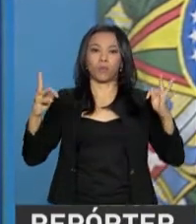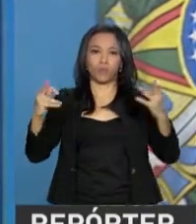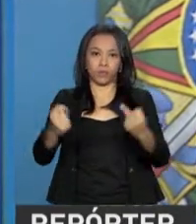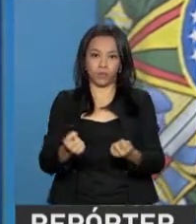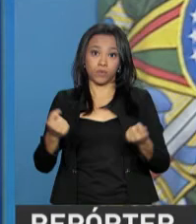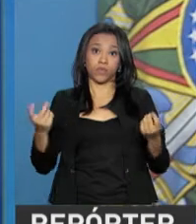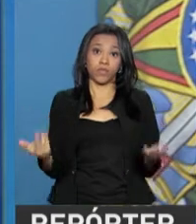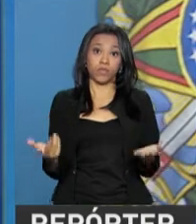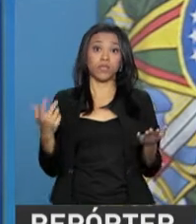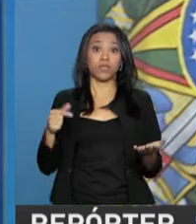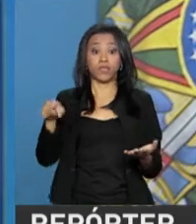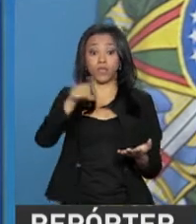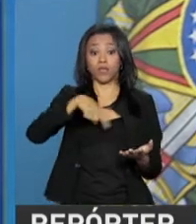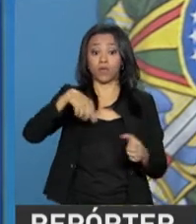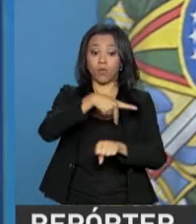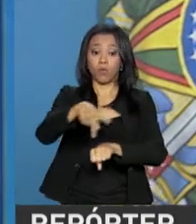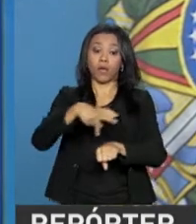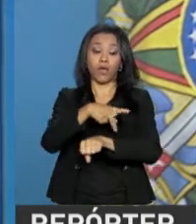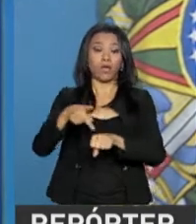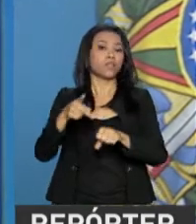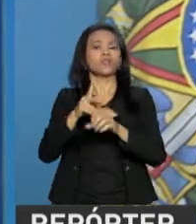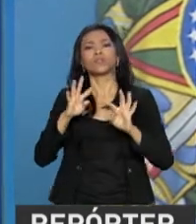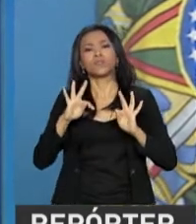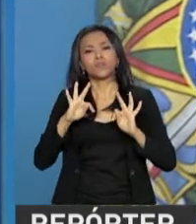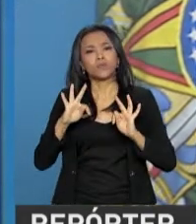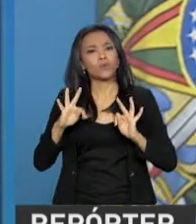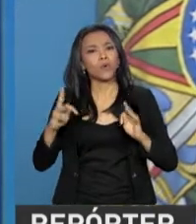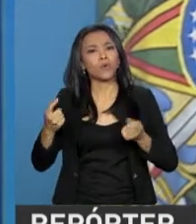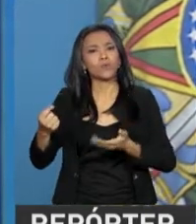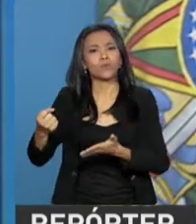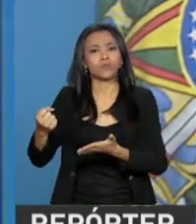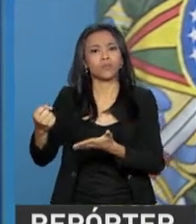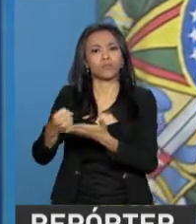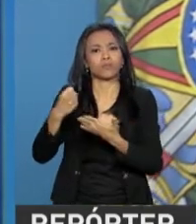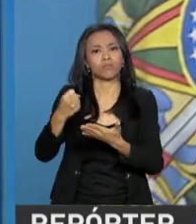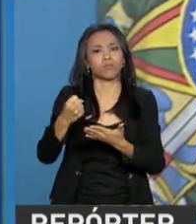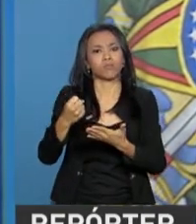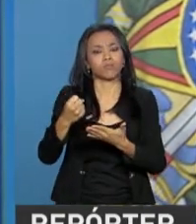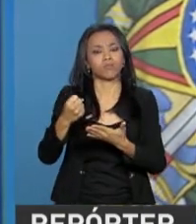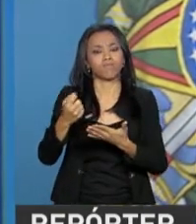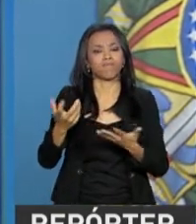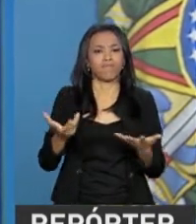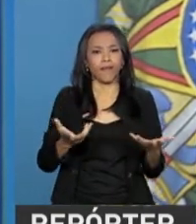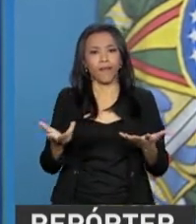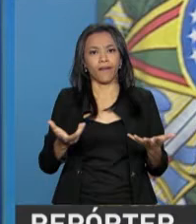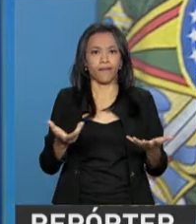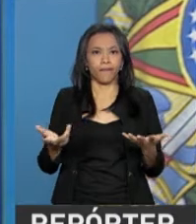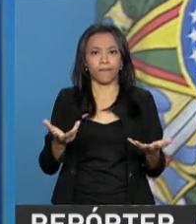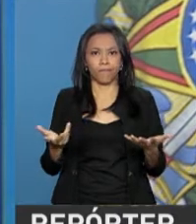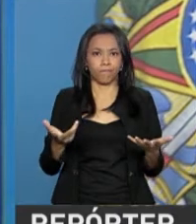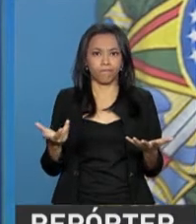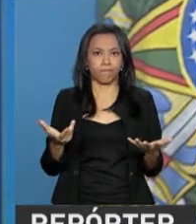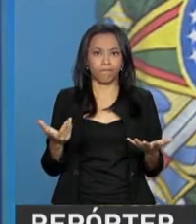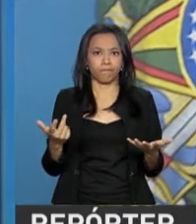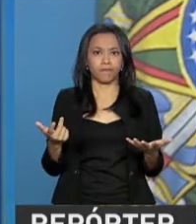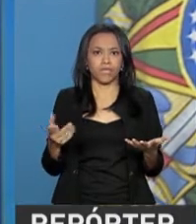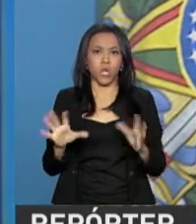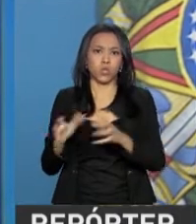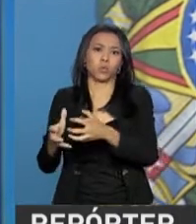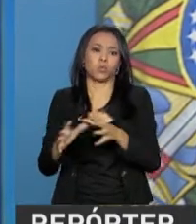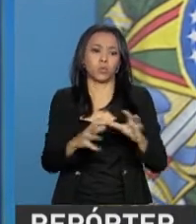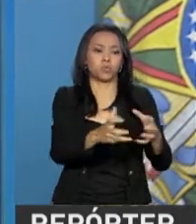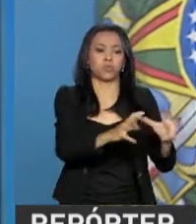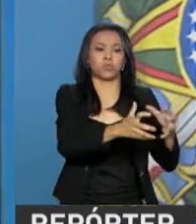todos colaborem sem nenhuma nenhuma digamos assim é tendência apartamento a